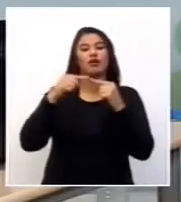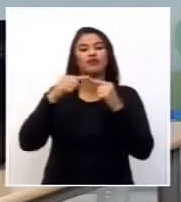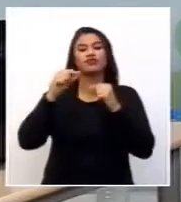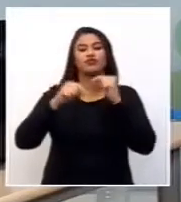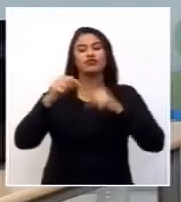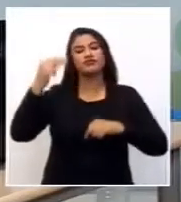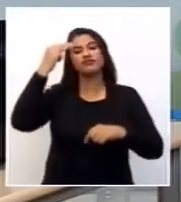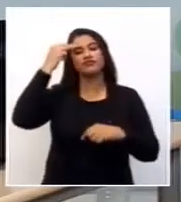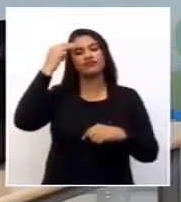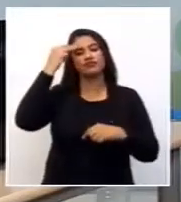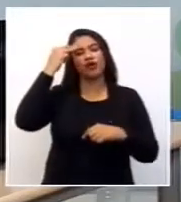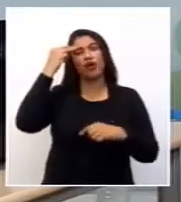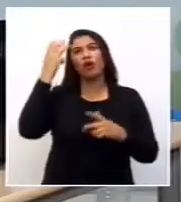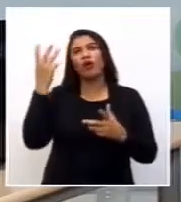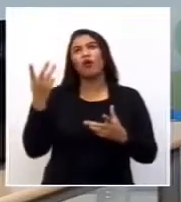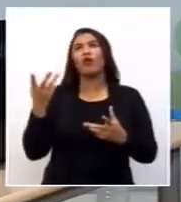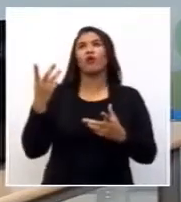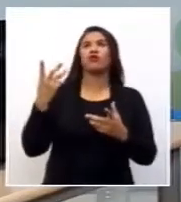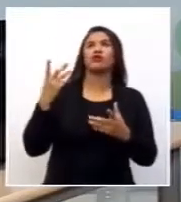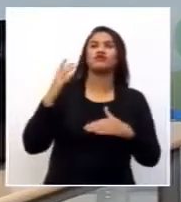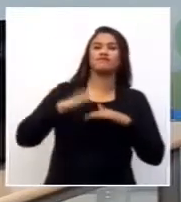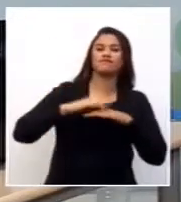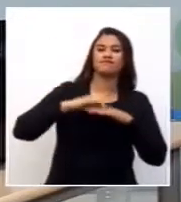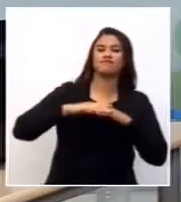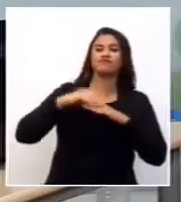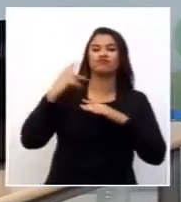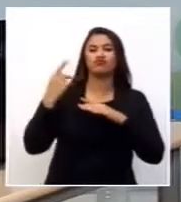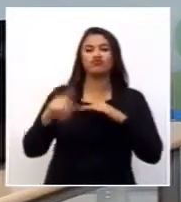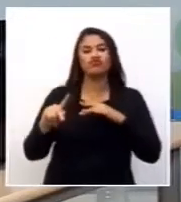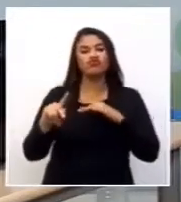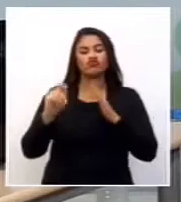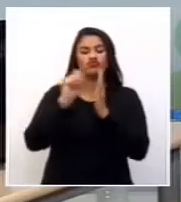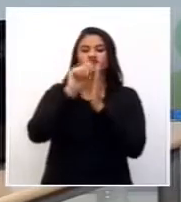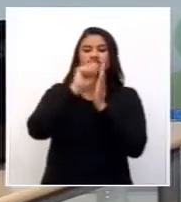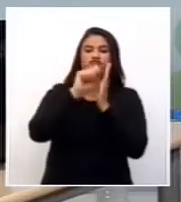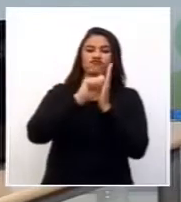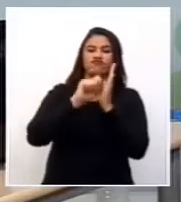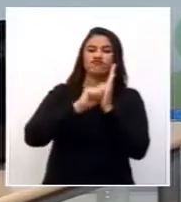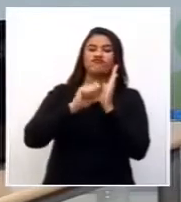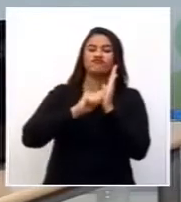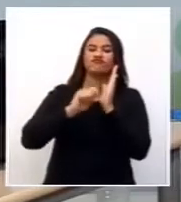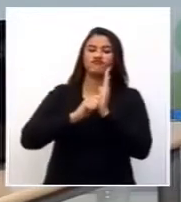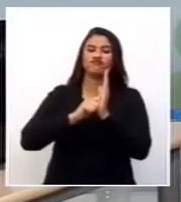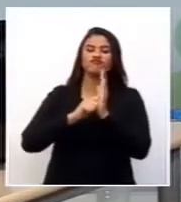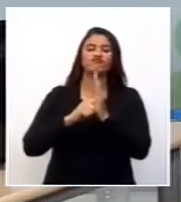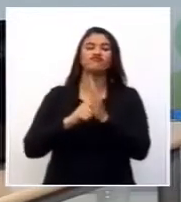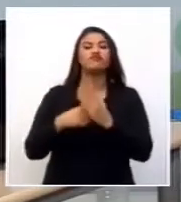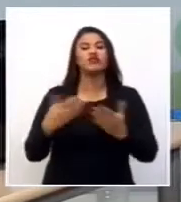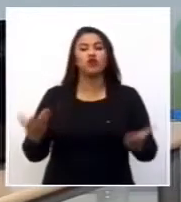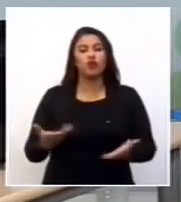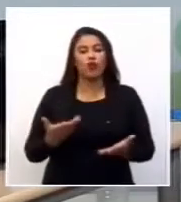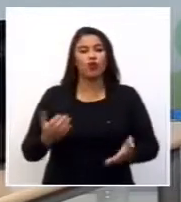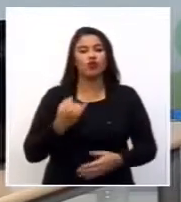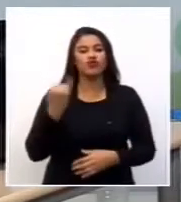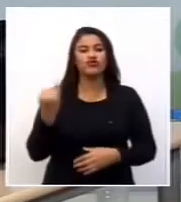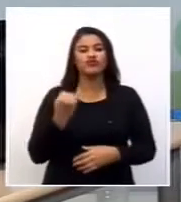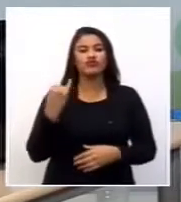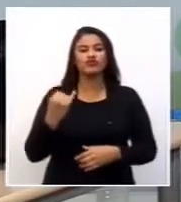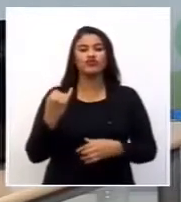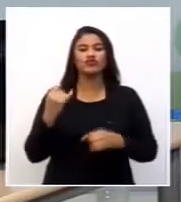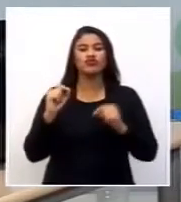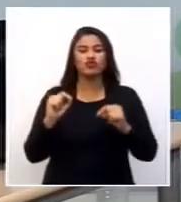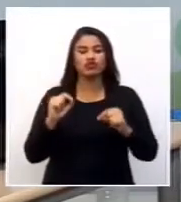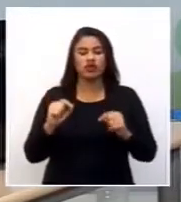sua prática, né? A aprendizagem a partir das informações que nós vamos iniciar nessa TPC. Então é muito importante esse momento que